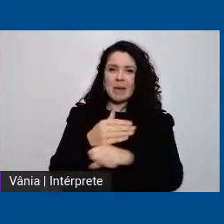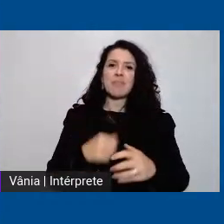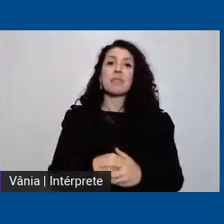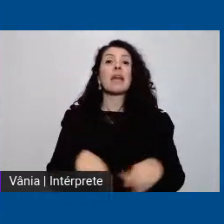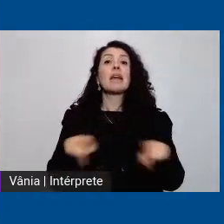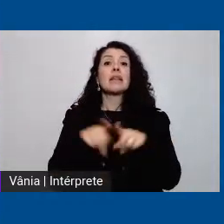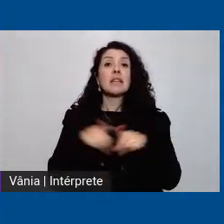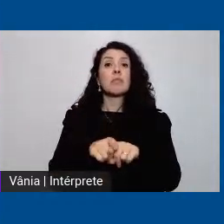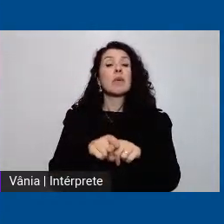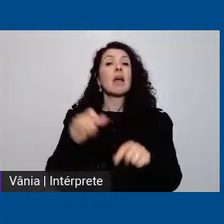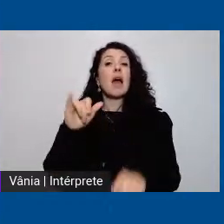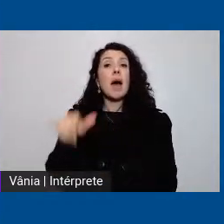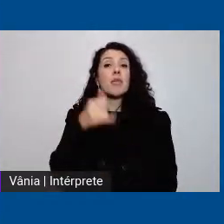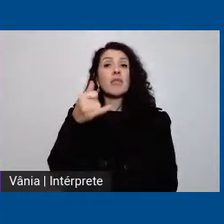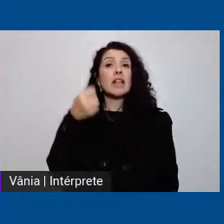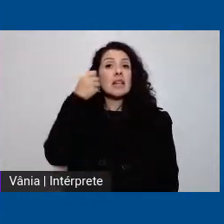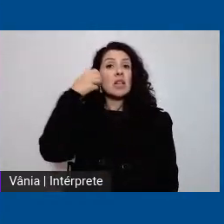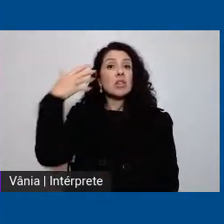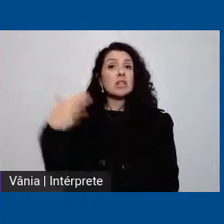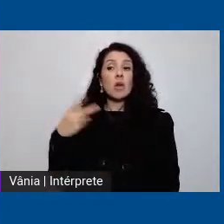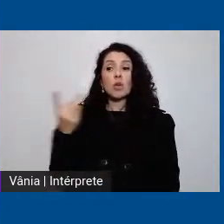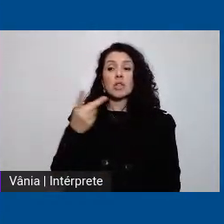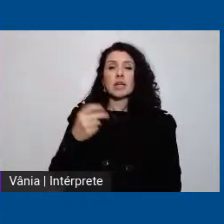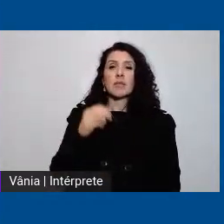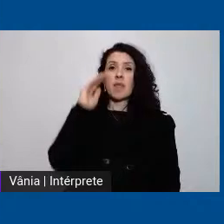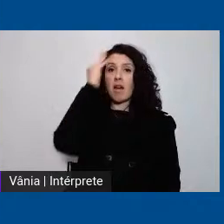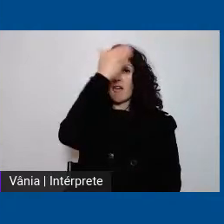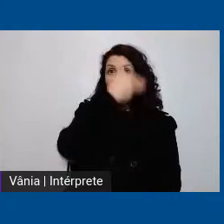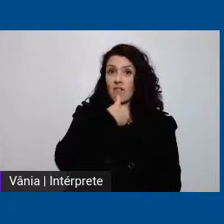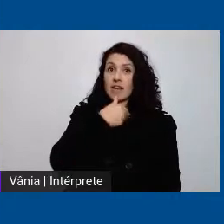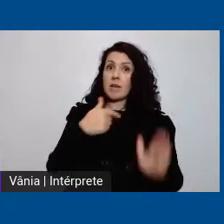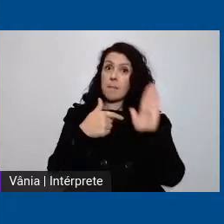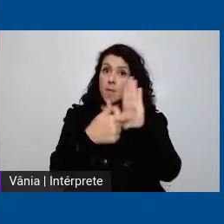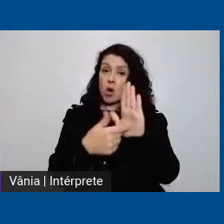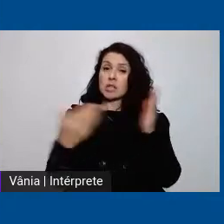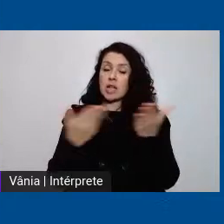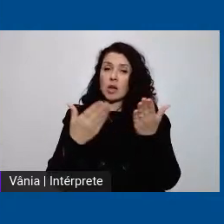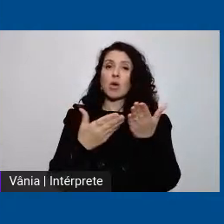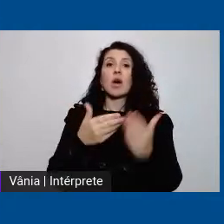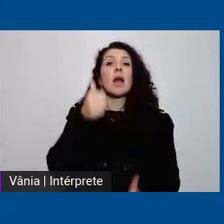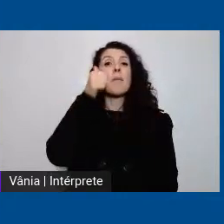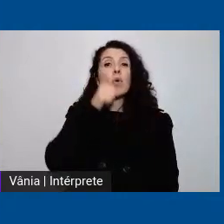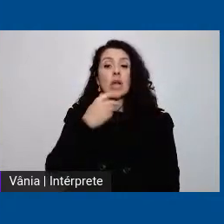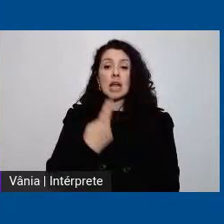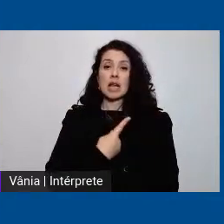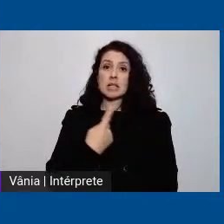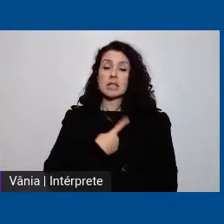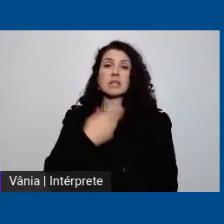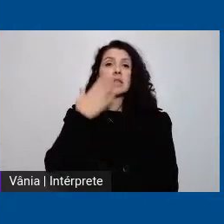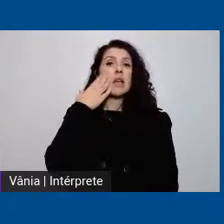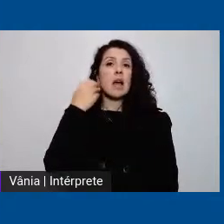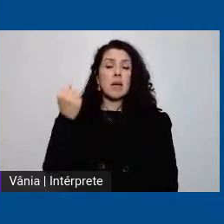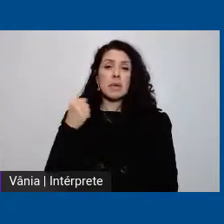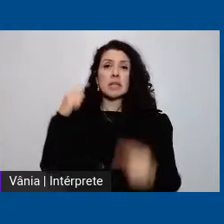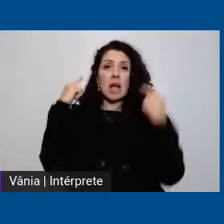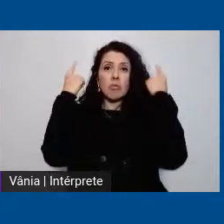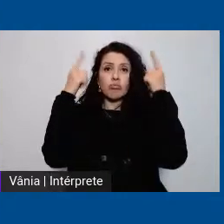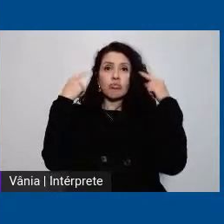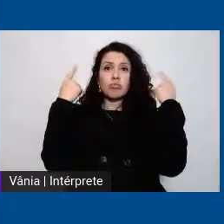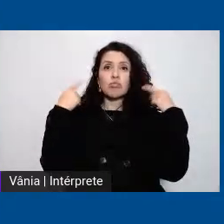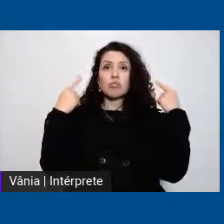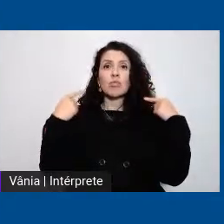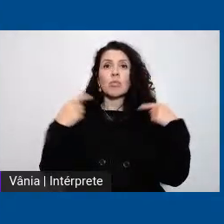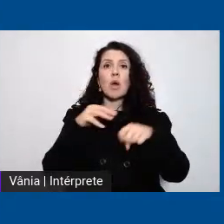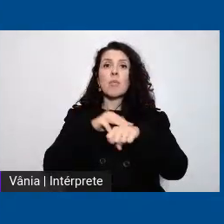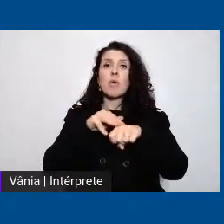a autodescrição das duas, né? Vânia, que está na tela, é mulher, cis, branca. Tem cabelos encaracolados, castanhos,